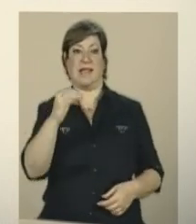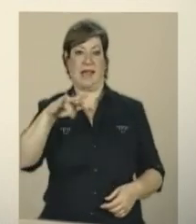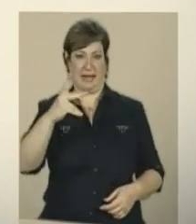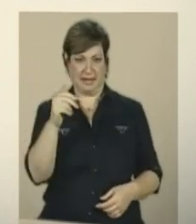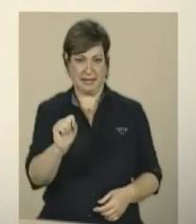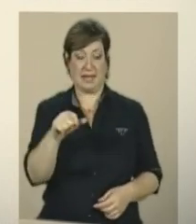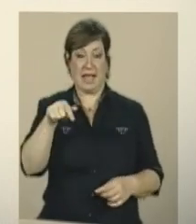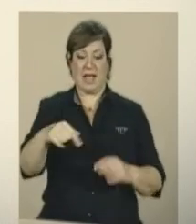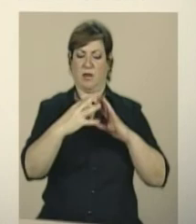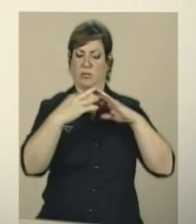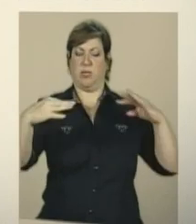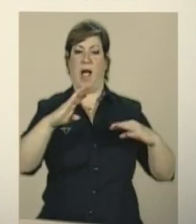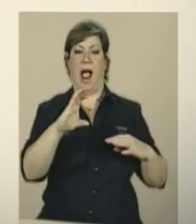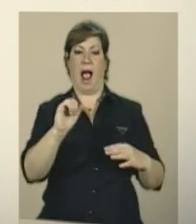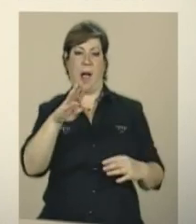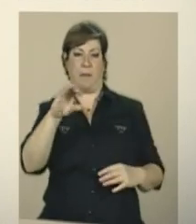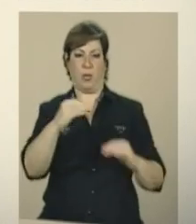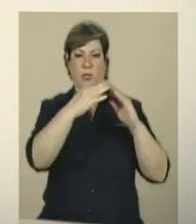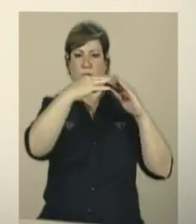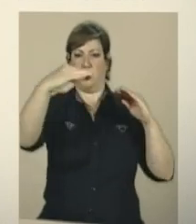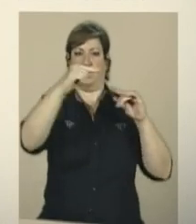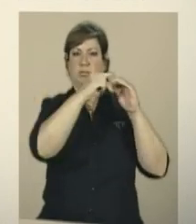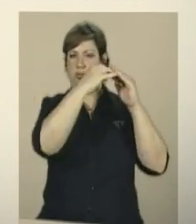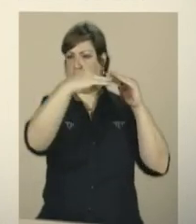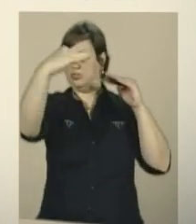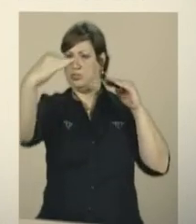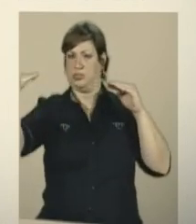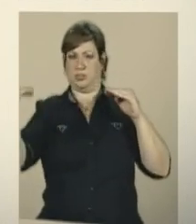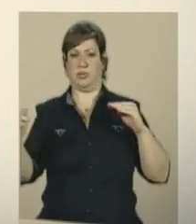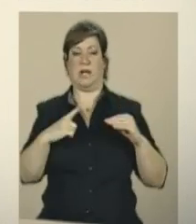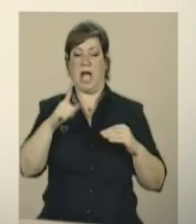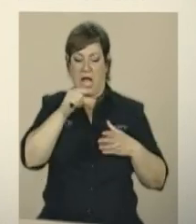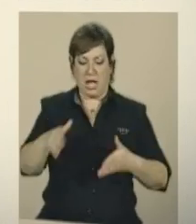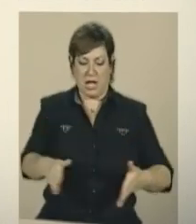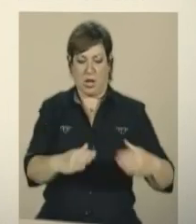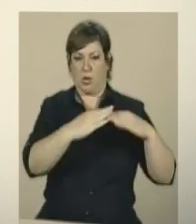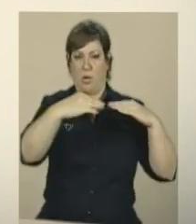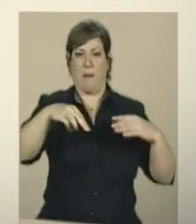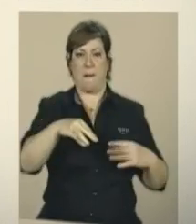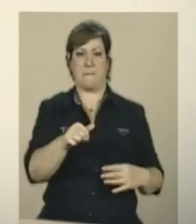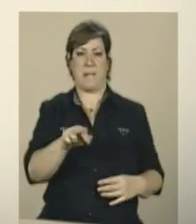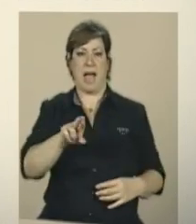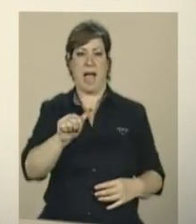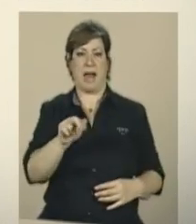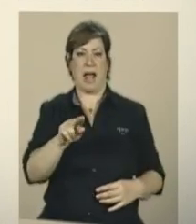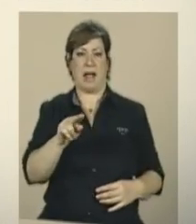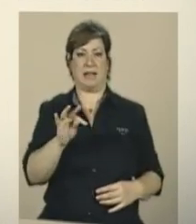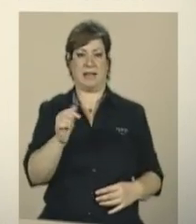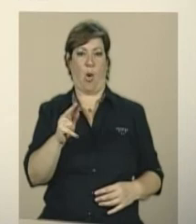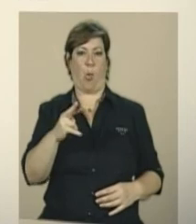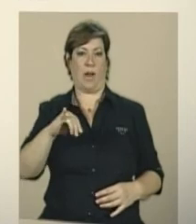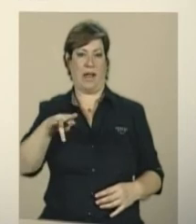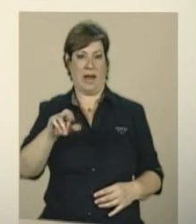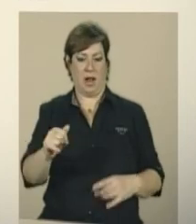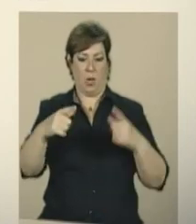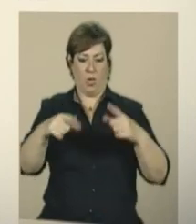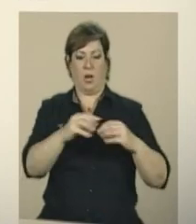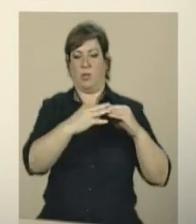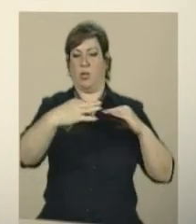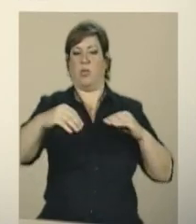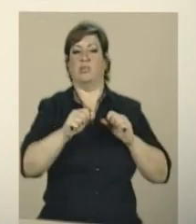os cabos passam pelas Torres por cima do rio Marataí e levam até lá a energia do